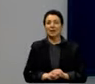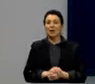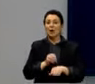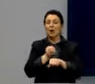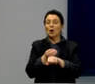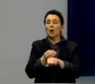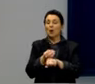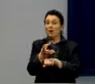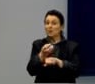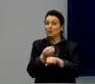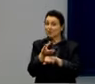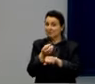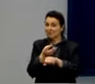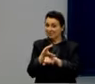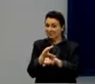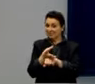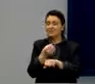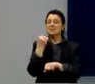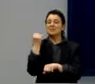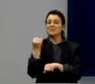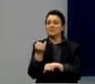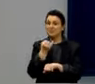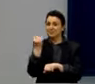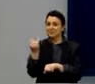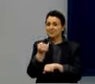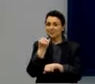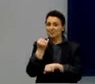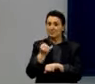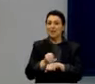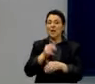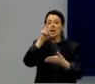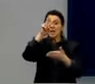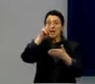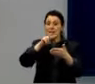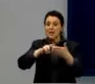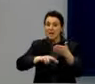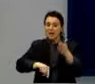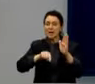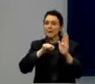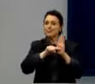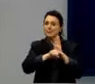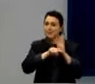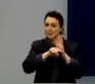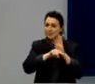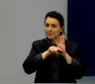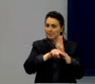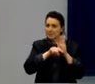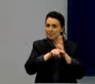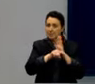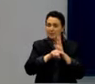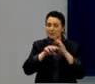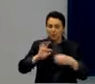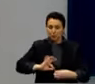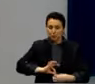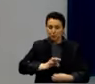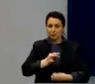uma dica que eu quero deixar aqui para vocês já é ler sobre pesquisas com embriões